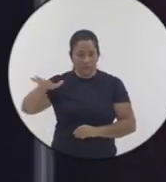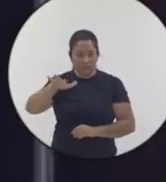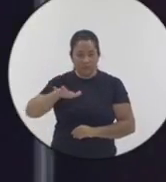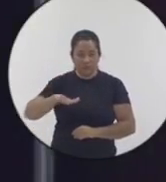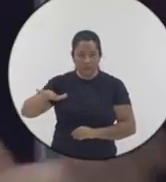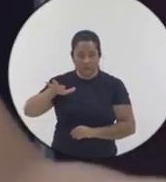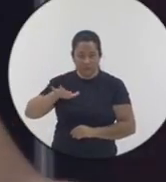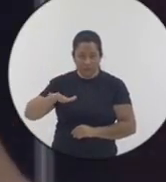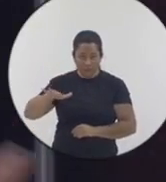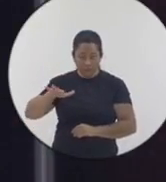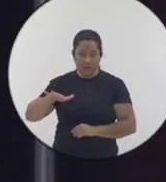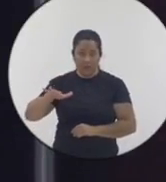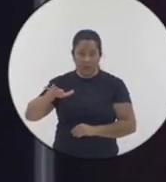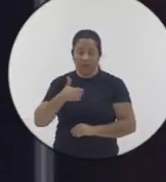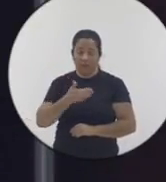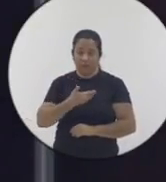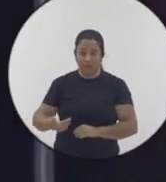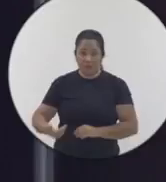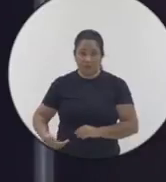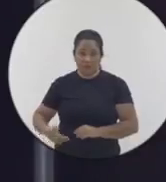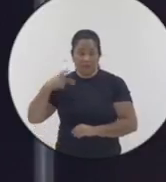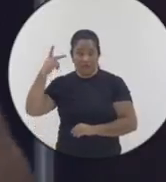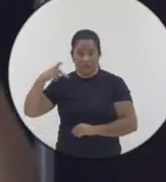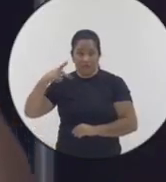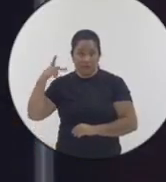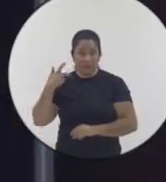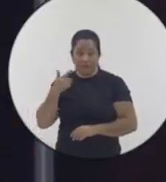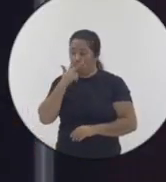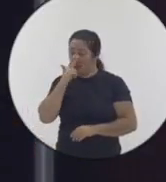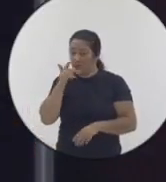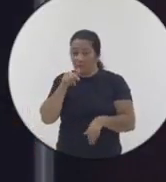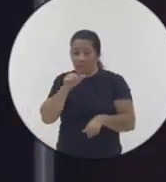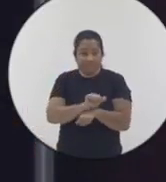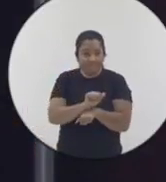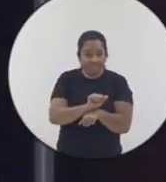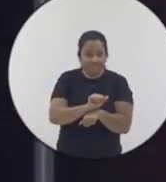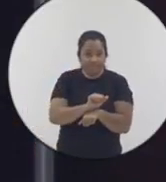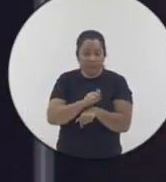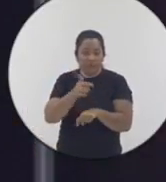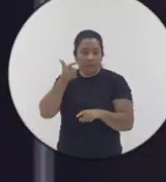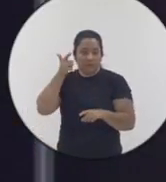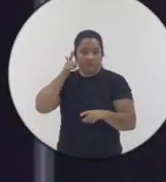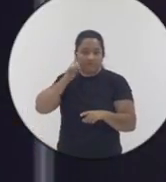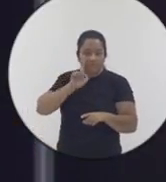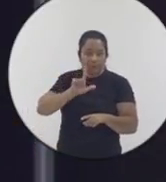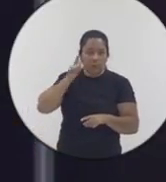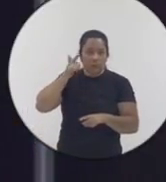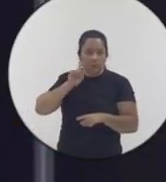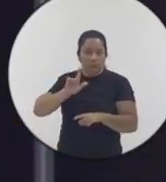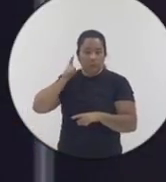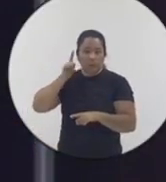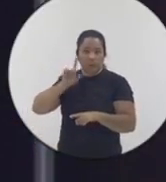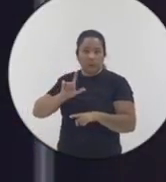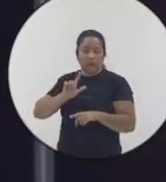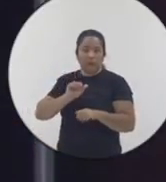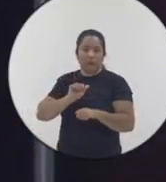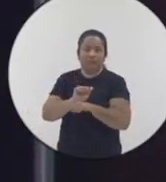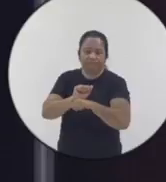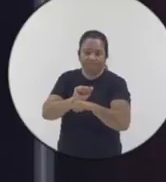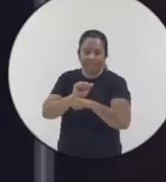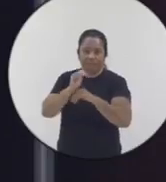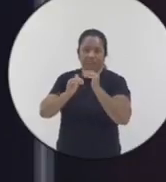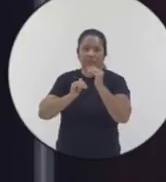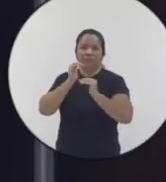para a gente, num cenário que a gente vê a política estagnada, nossas conquistas tentando ser perseguidas para não avançar, ou